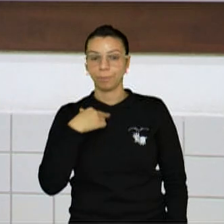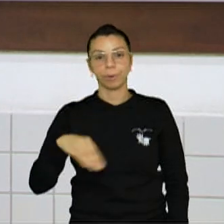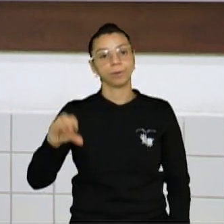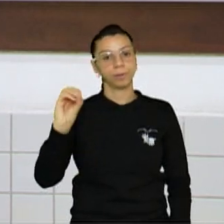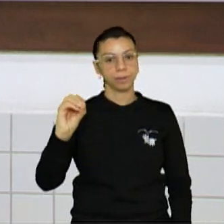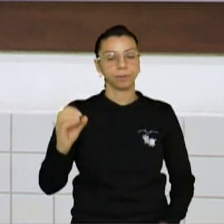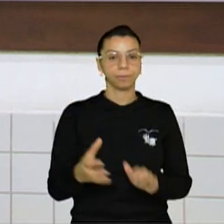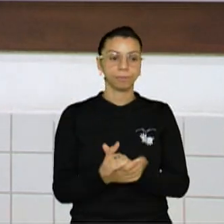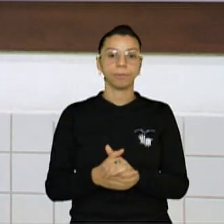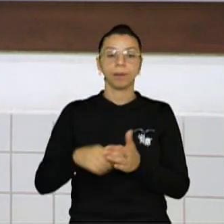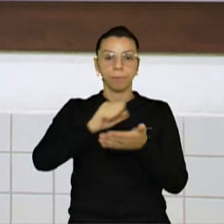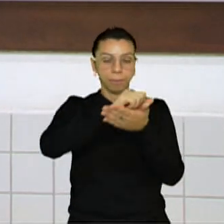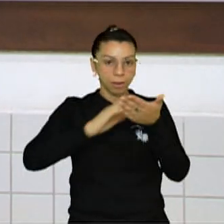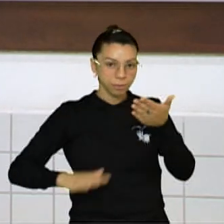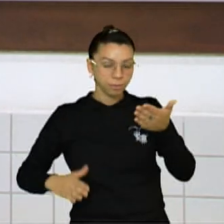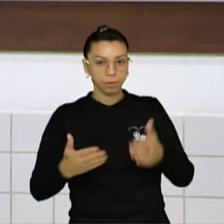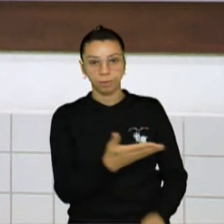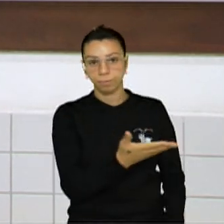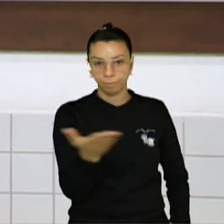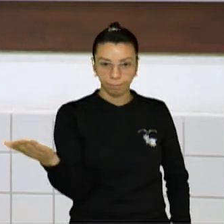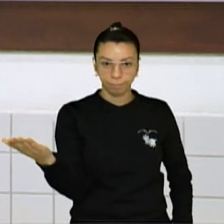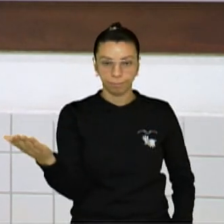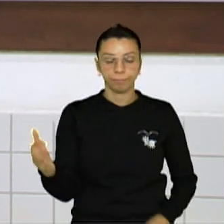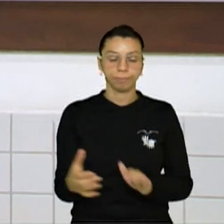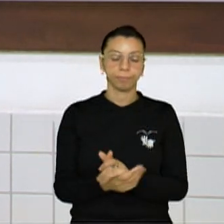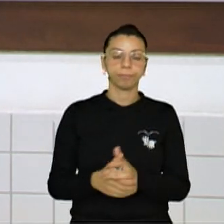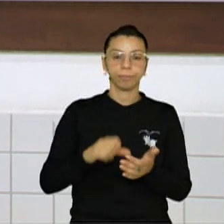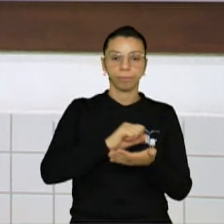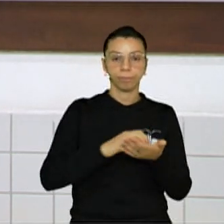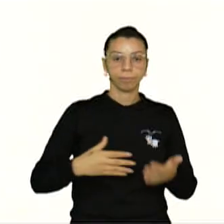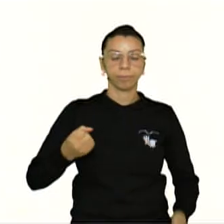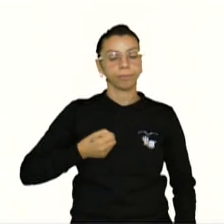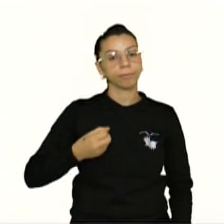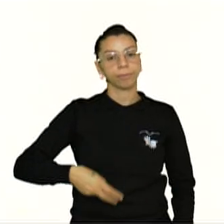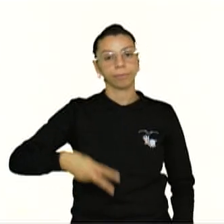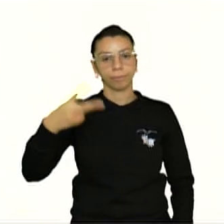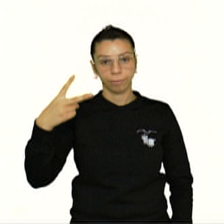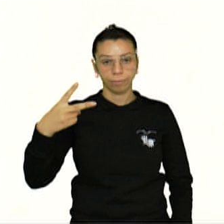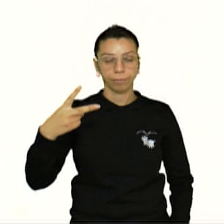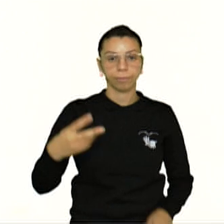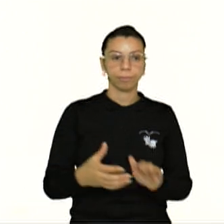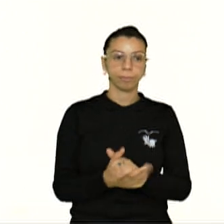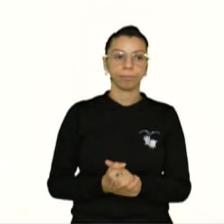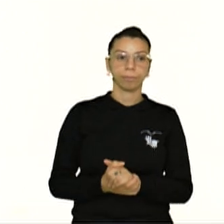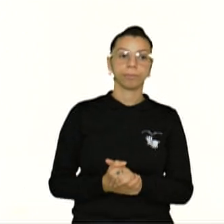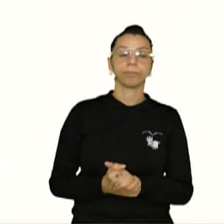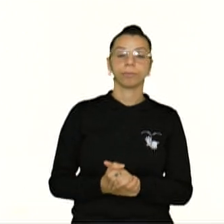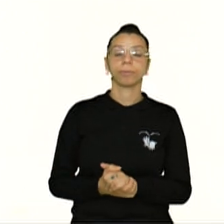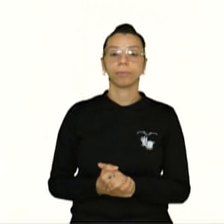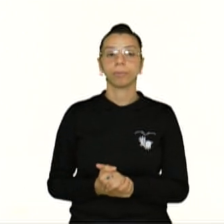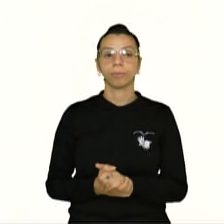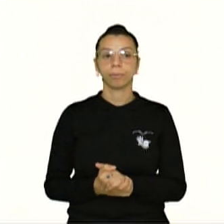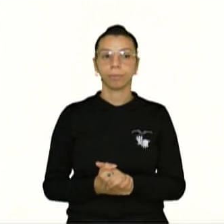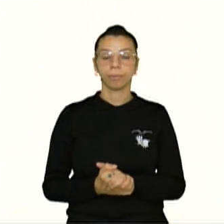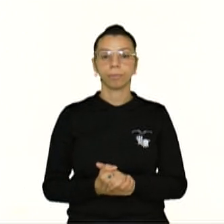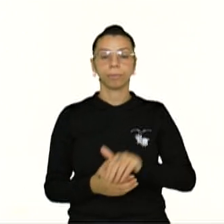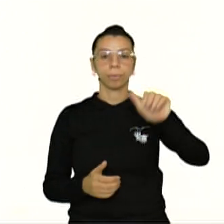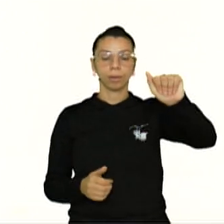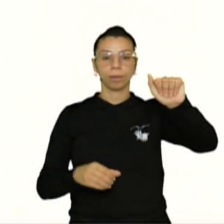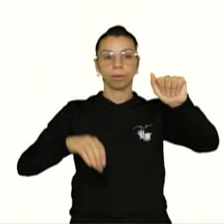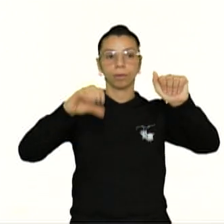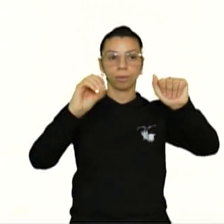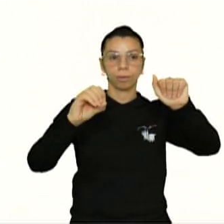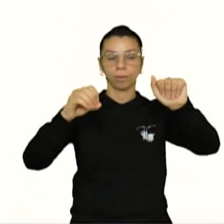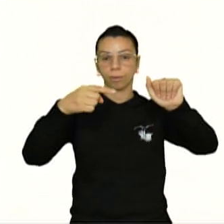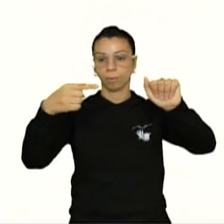uma atividade para vocês, certo? Atividade número 2, dados pontos A,